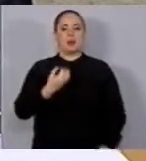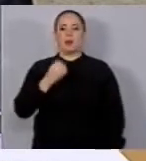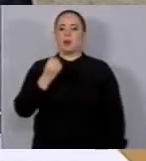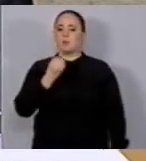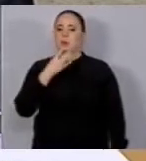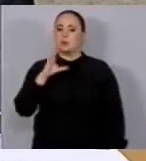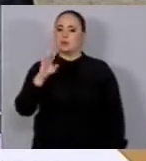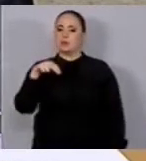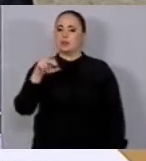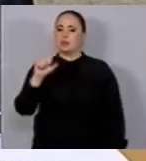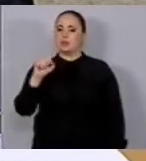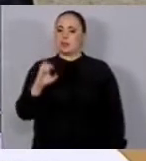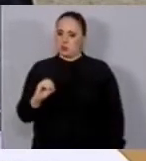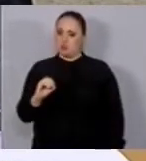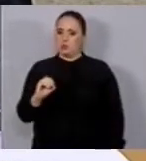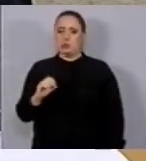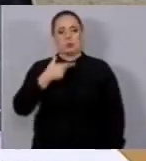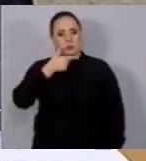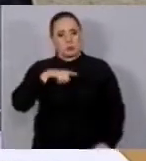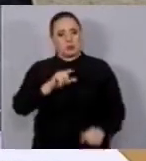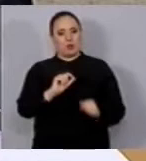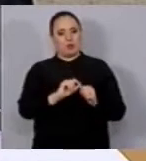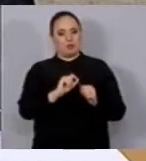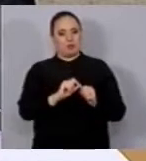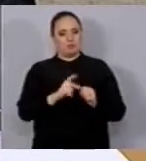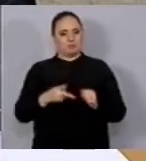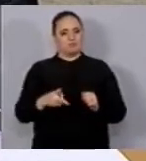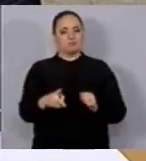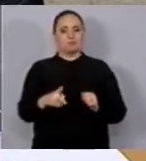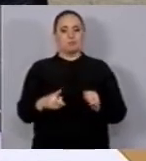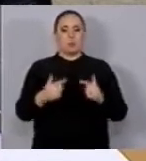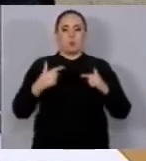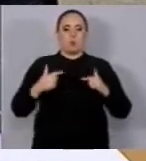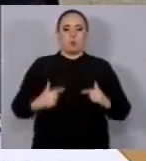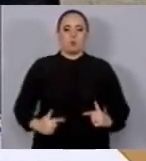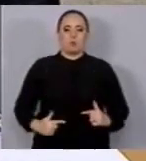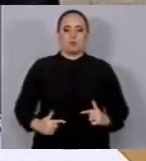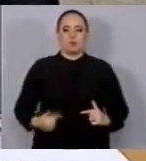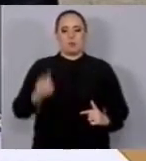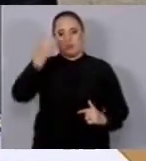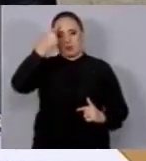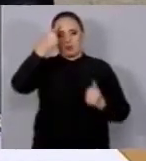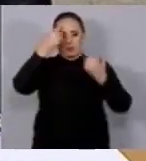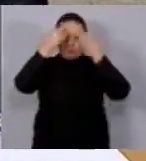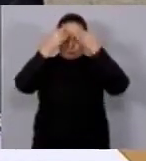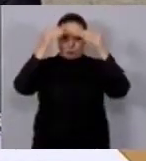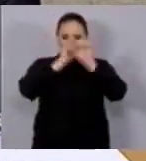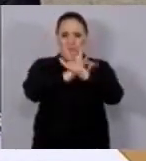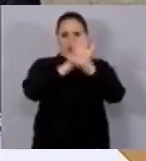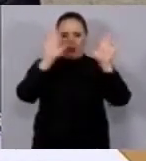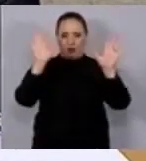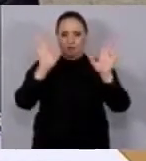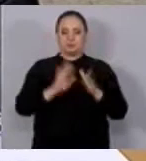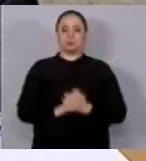agir, bom senso para fazê-lo com isenção e discernimento. Numa